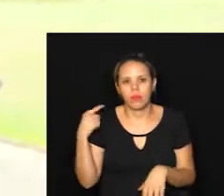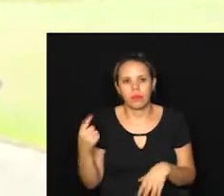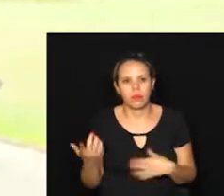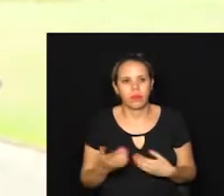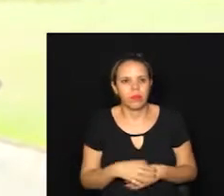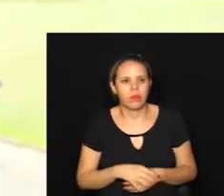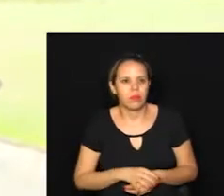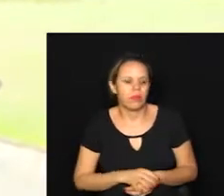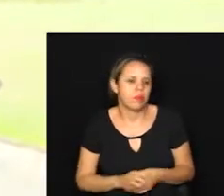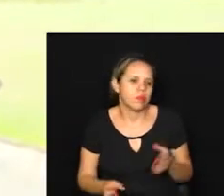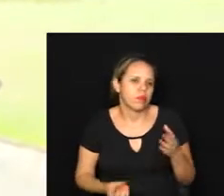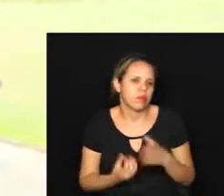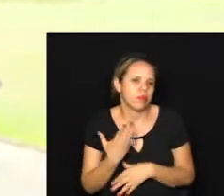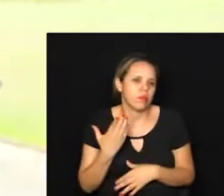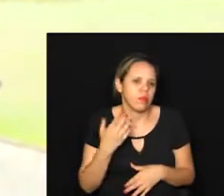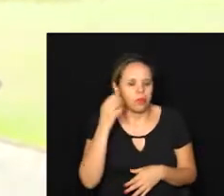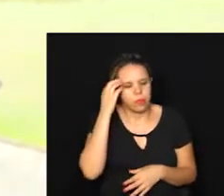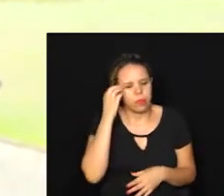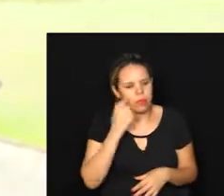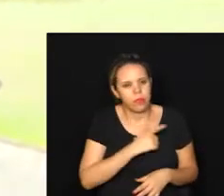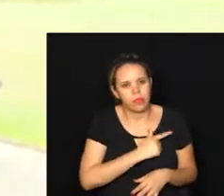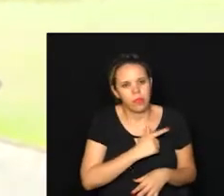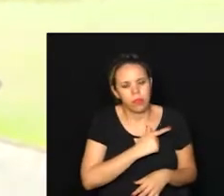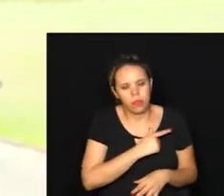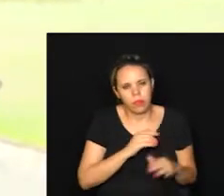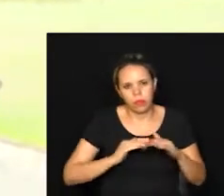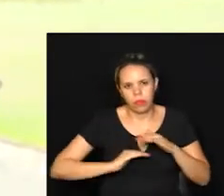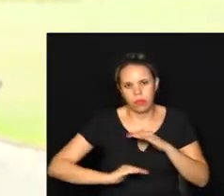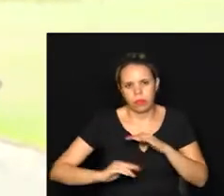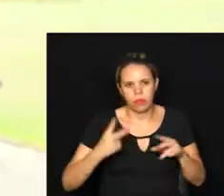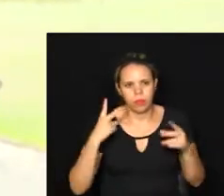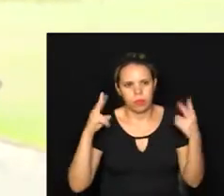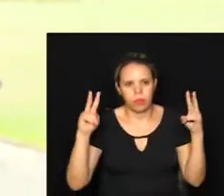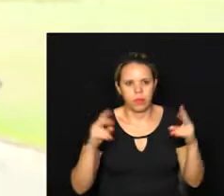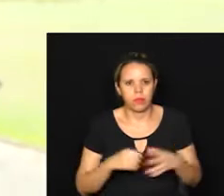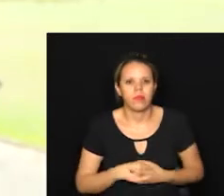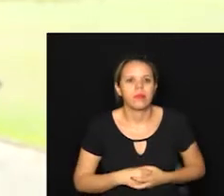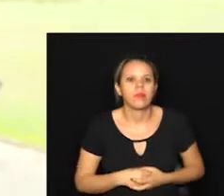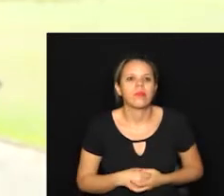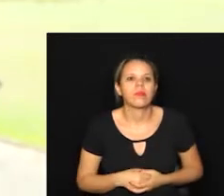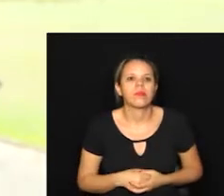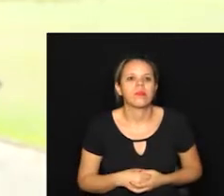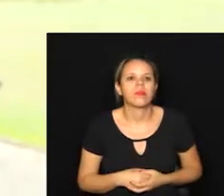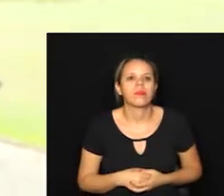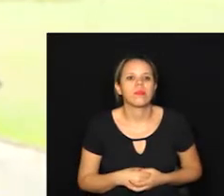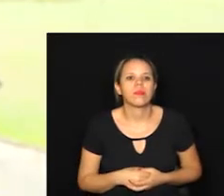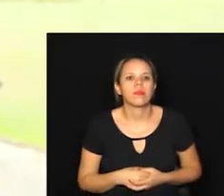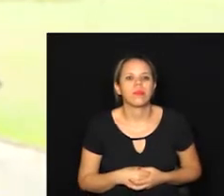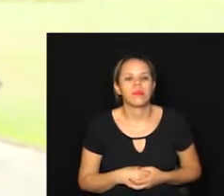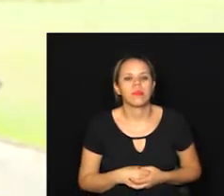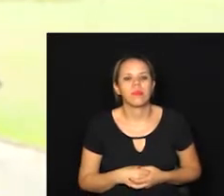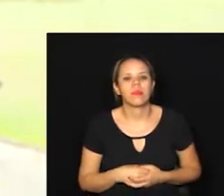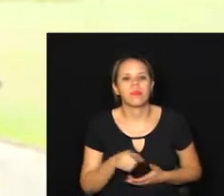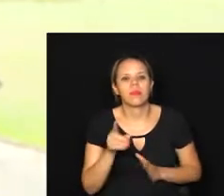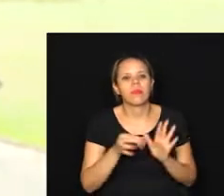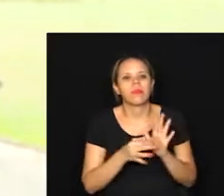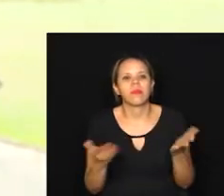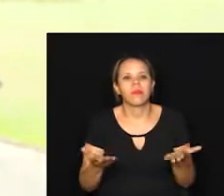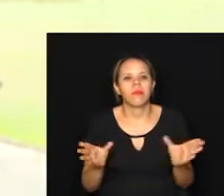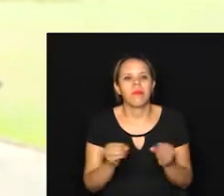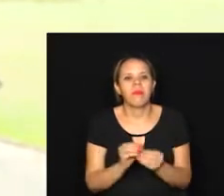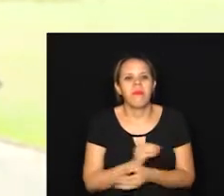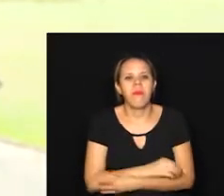recentes, acontecimento em que o Guarani estava inferiorizado e venceu. Tá, aí o seu palpite então, para a gente